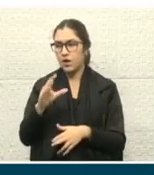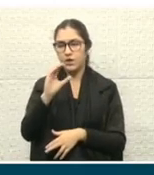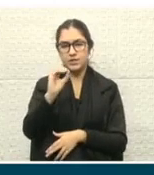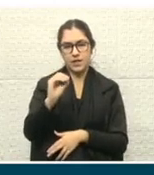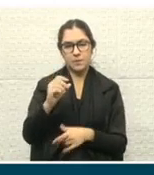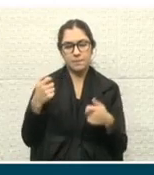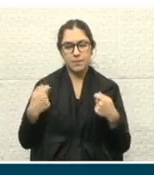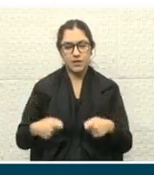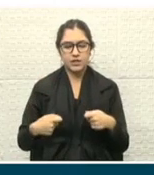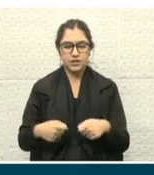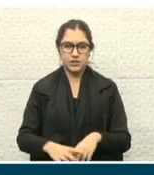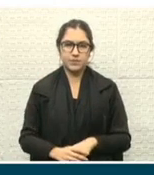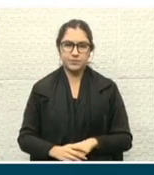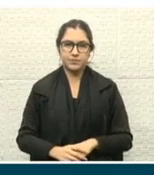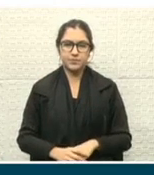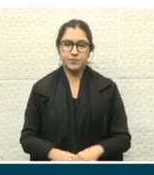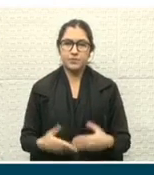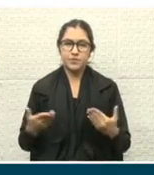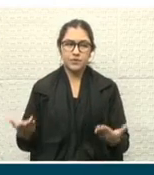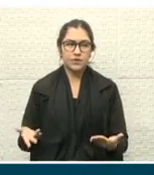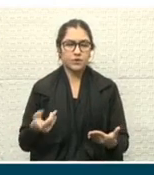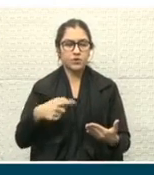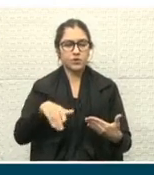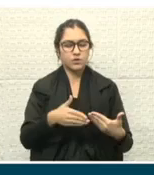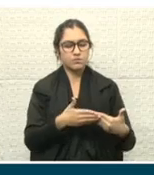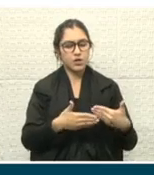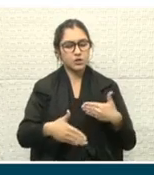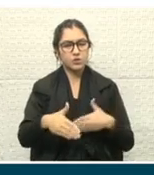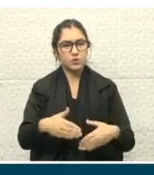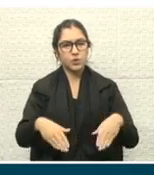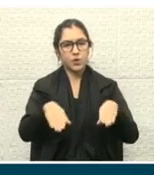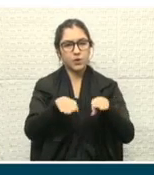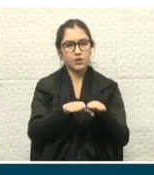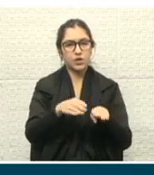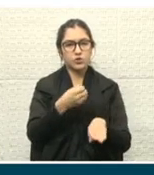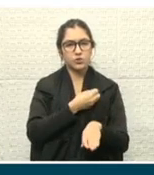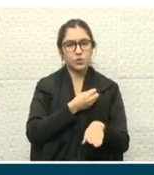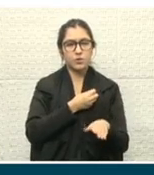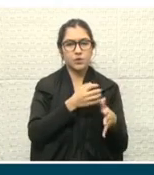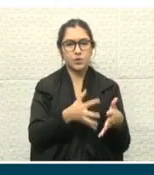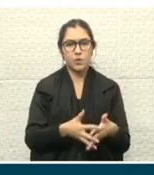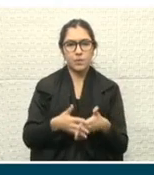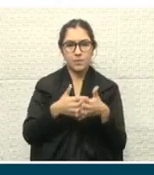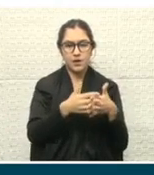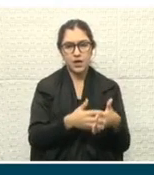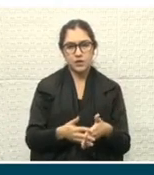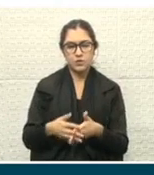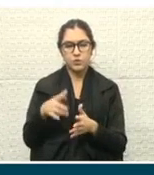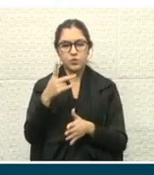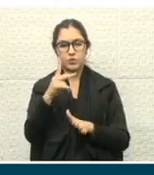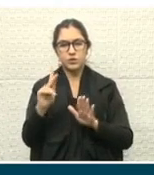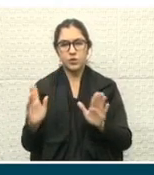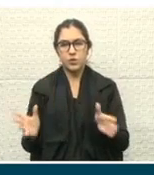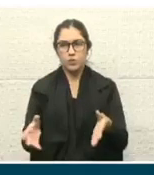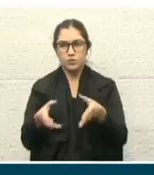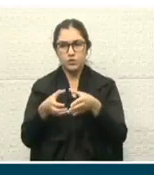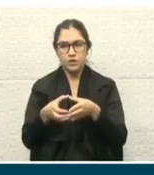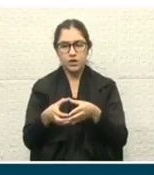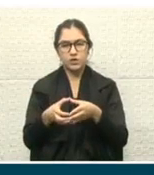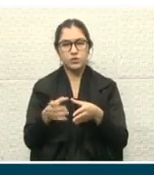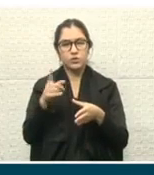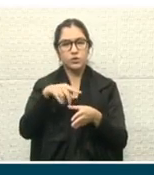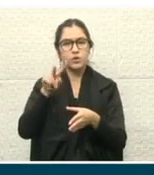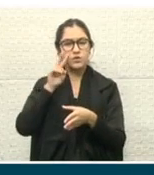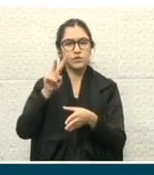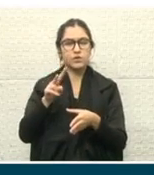ser igual a 0. Então, nós partimos da igualdade entre o número complexo e o seu conjugado. Nós